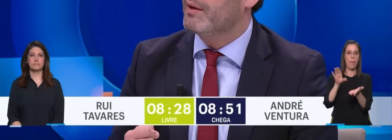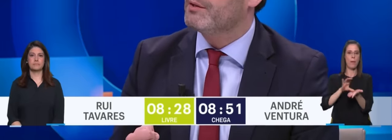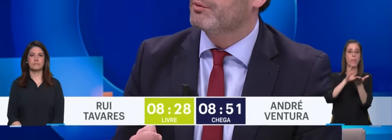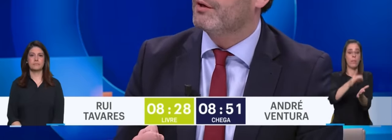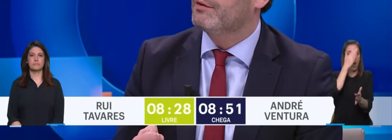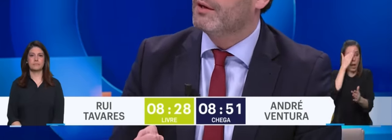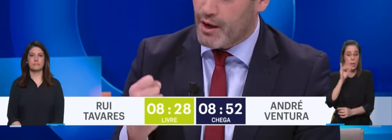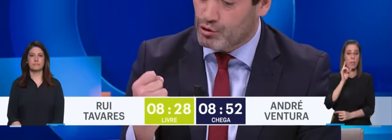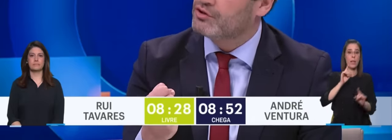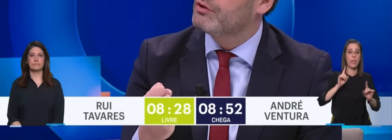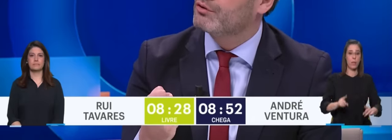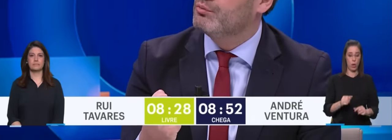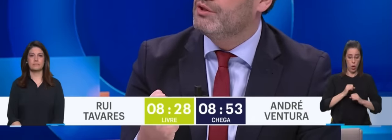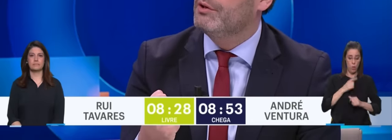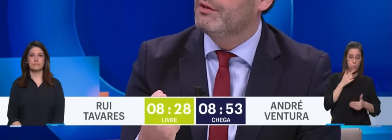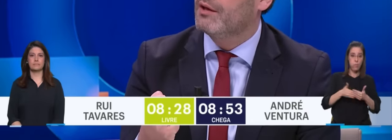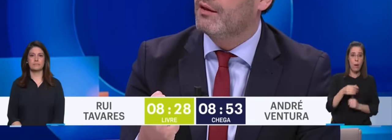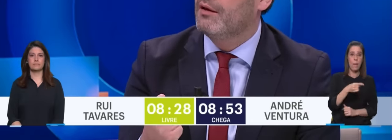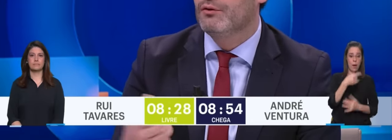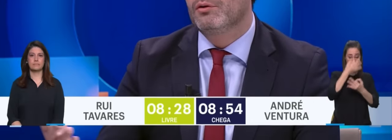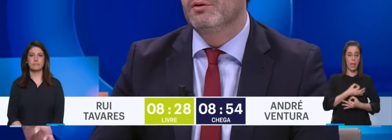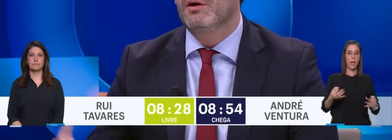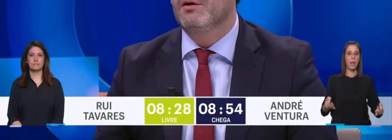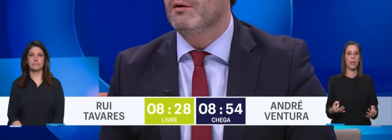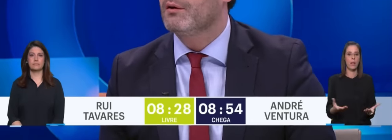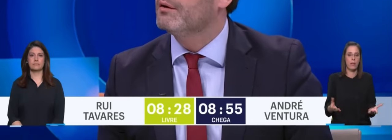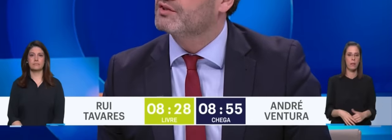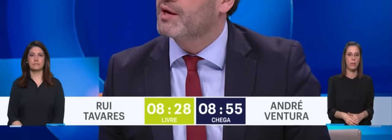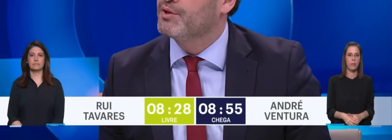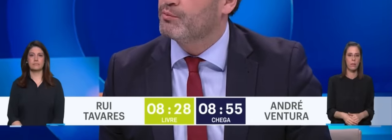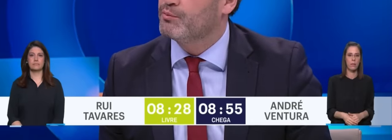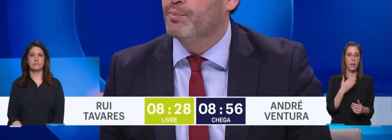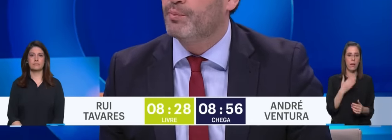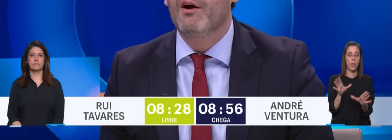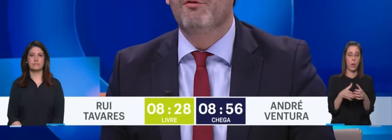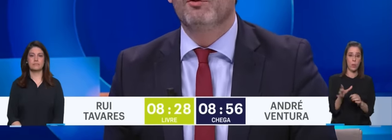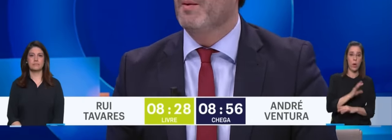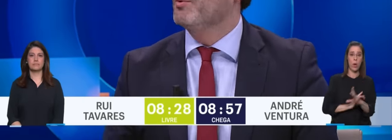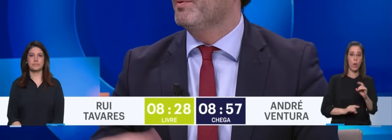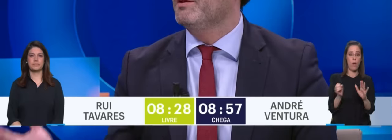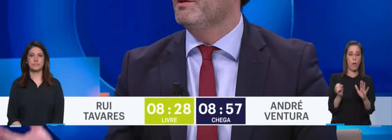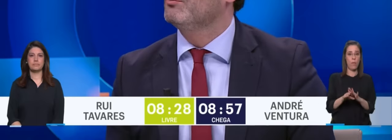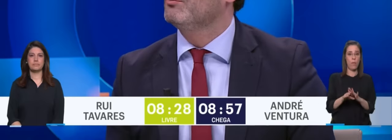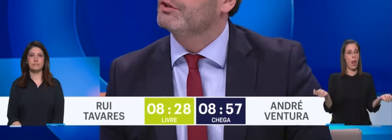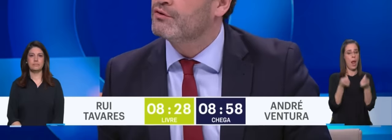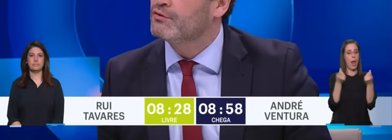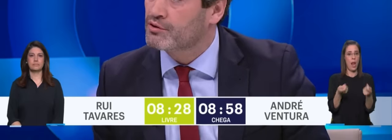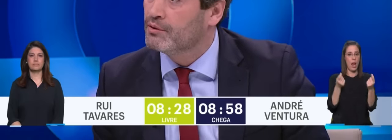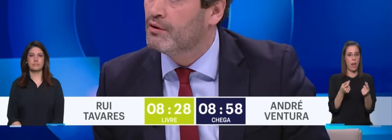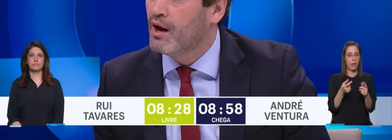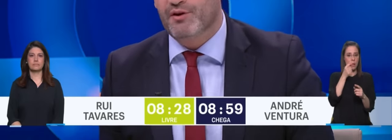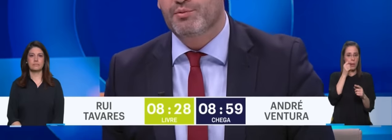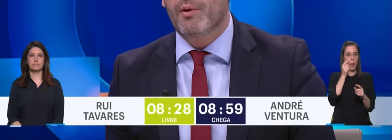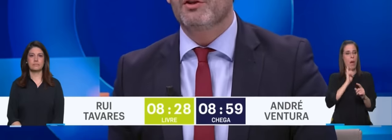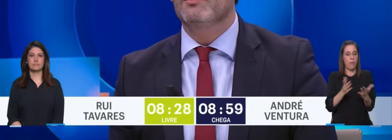eu acho muito mais importante dar aos nossos idosos o mínimo de dignidade do que eh estar a pedir à comissão europeia fundos para propaganda de ideologia de género por